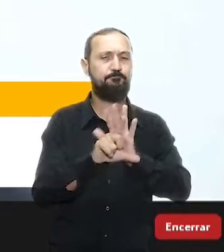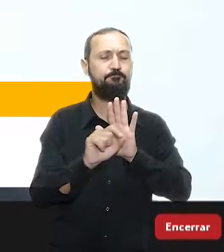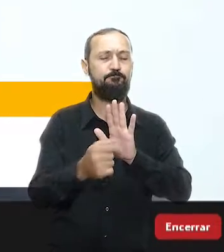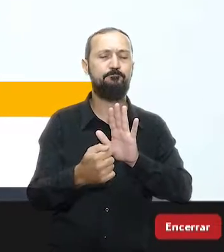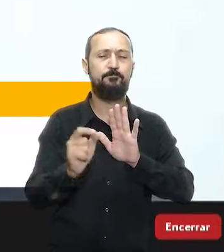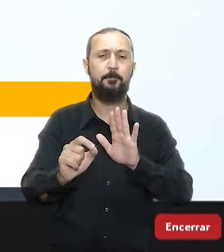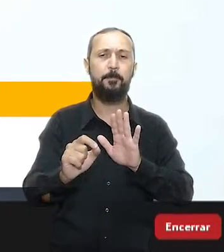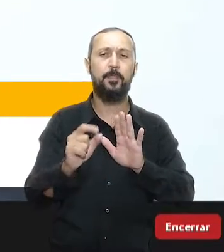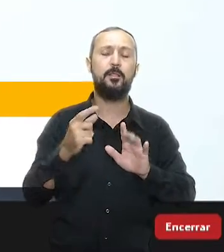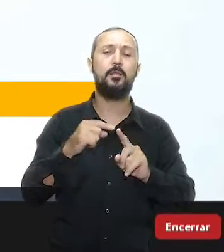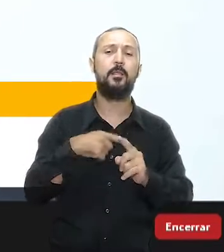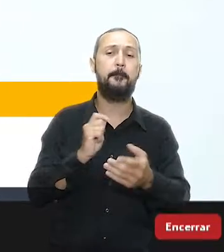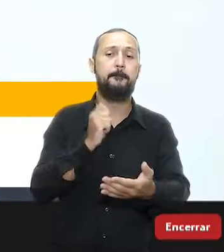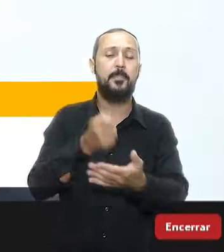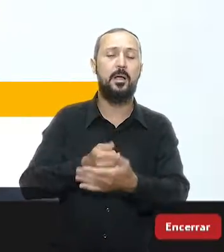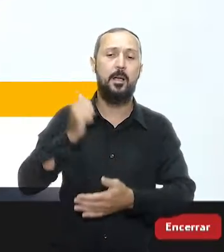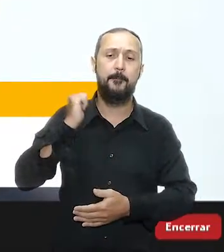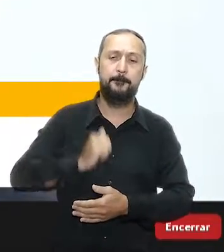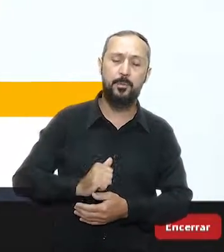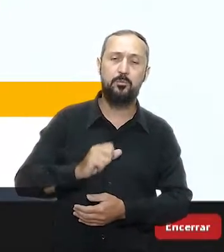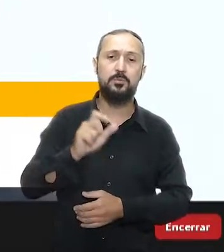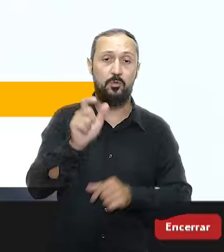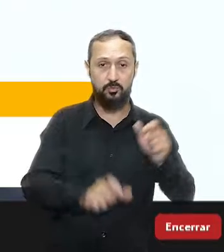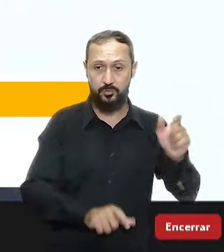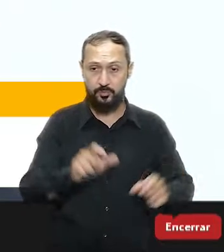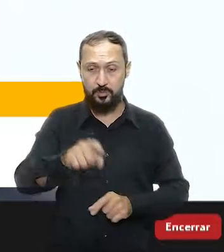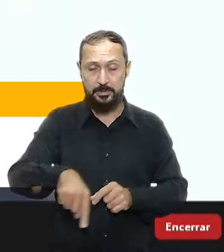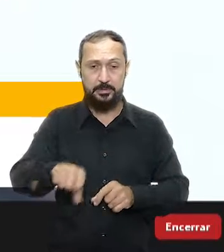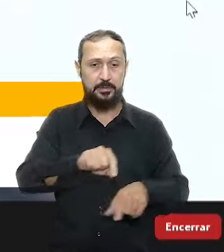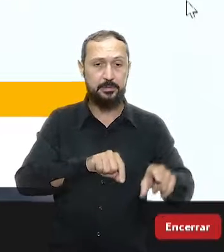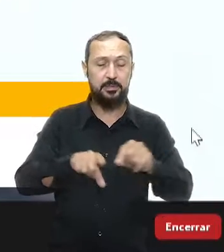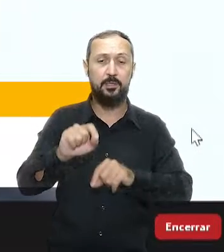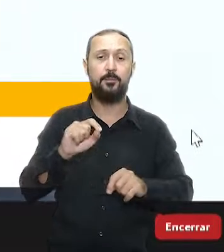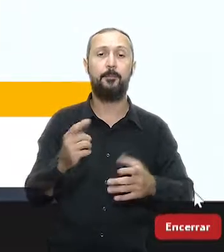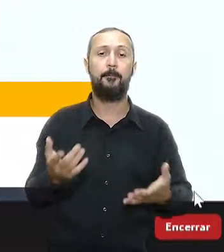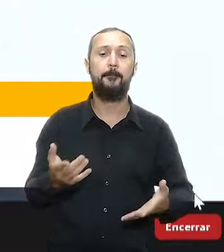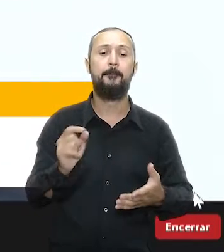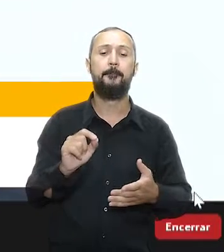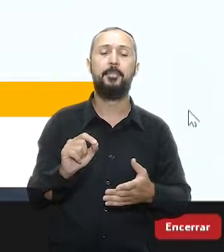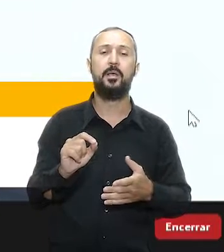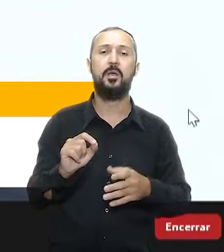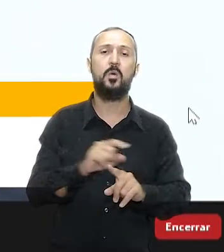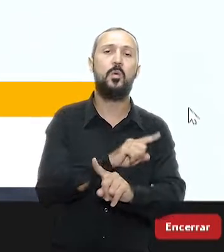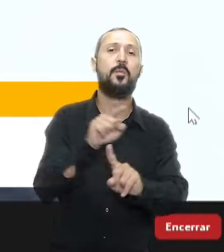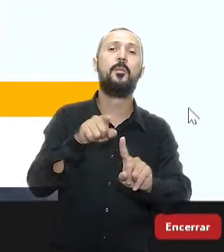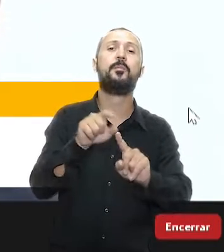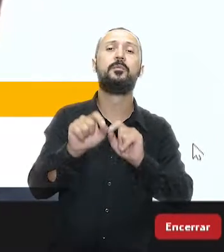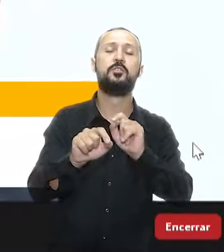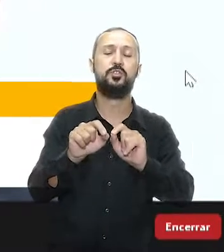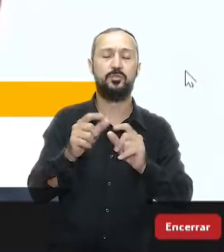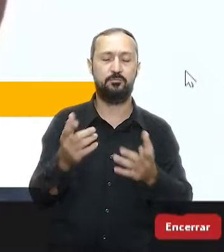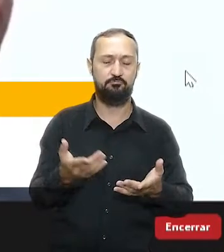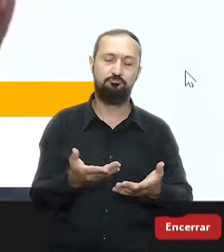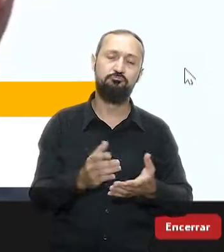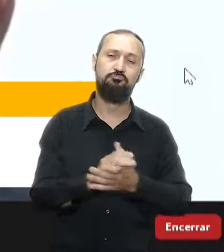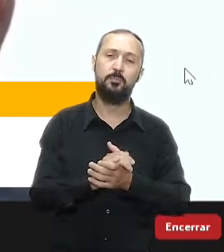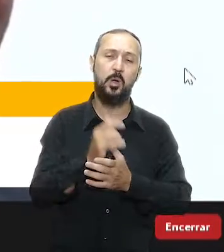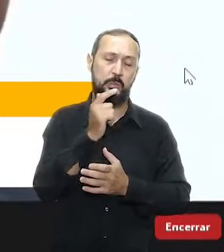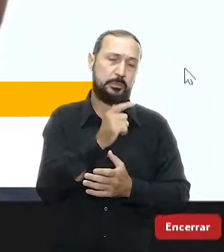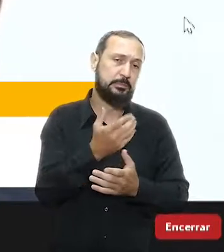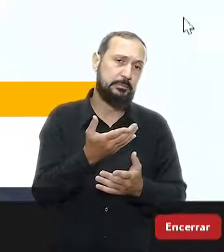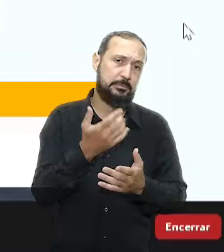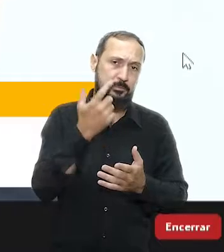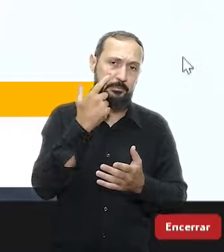por objetivo realizar o pagamento de bolsa aos servidores designados para tal